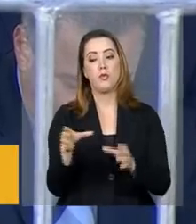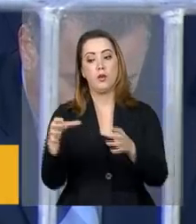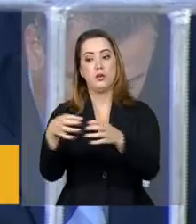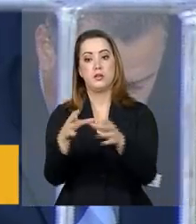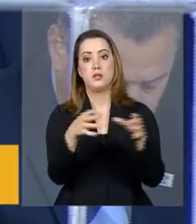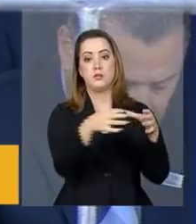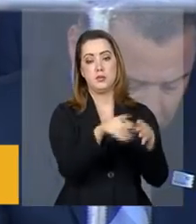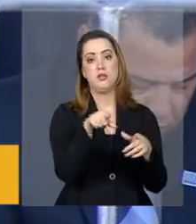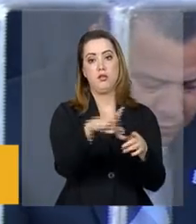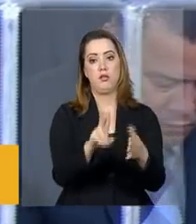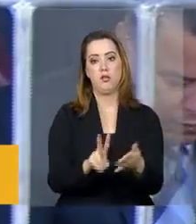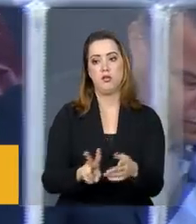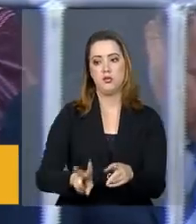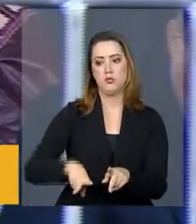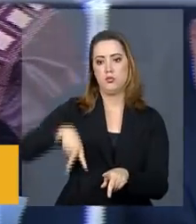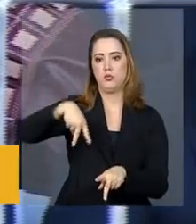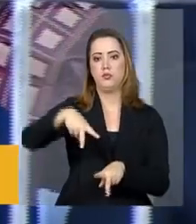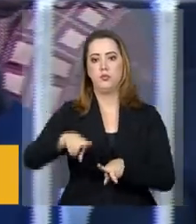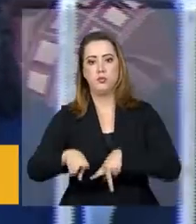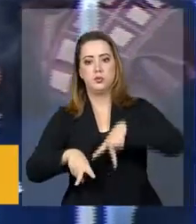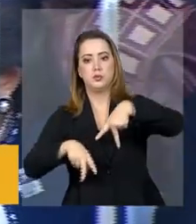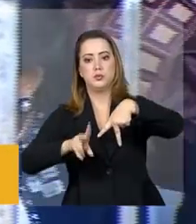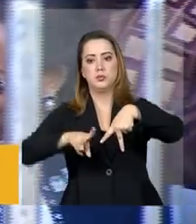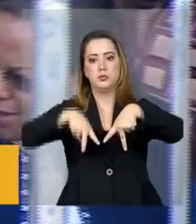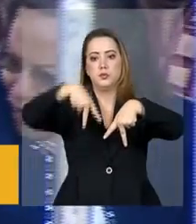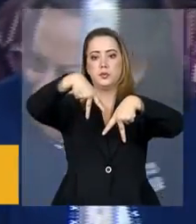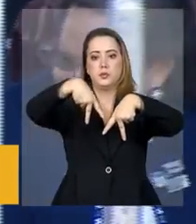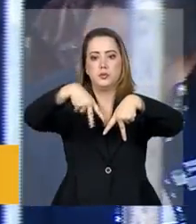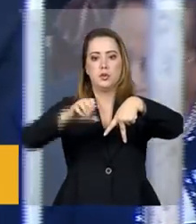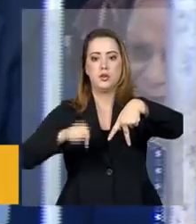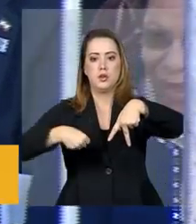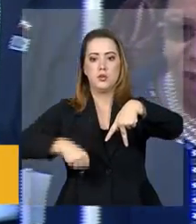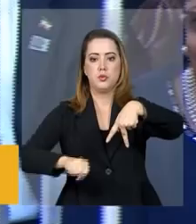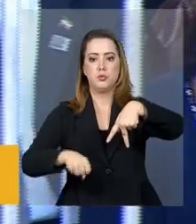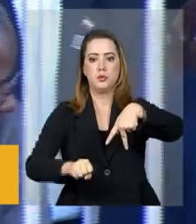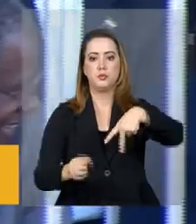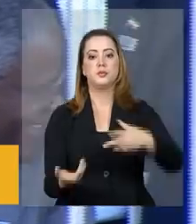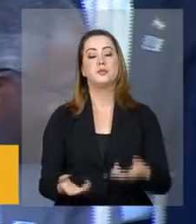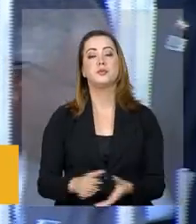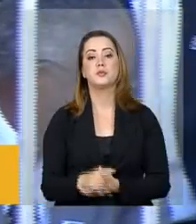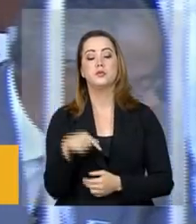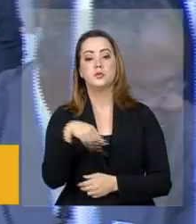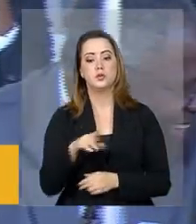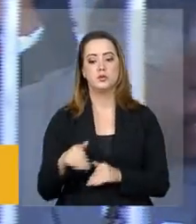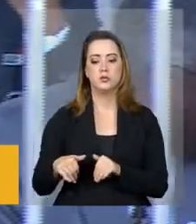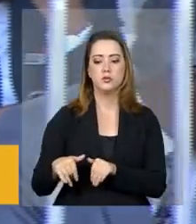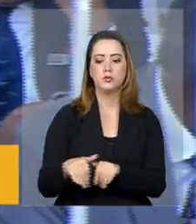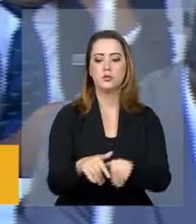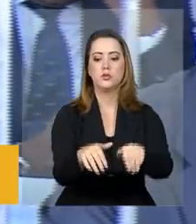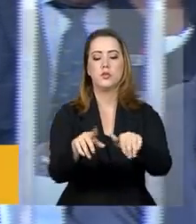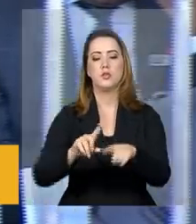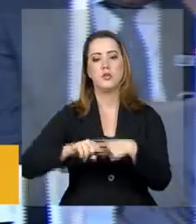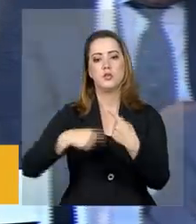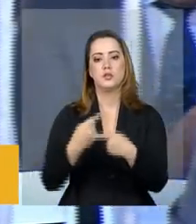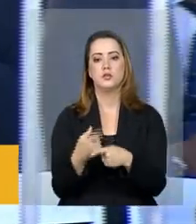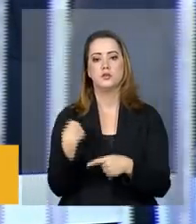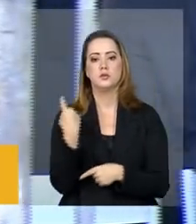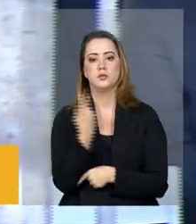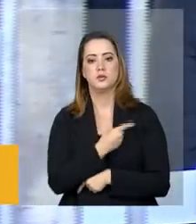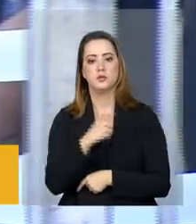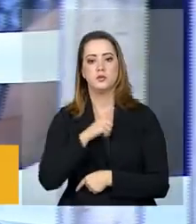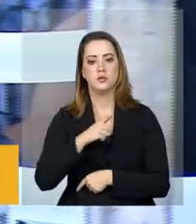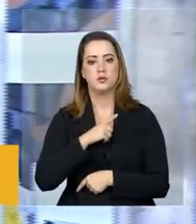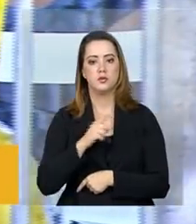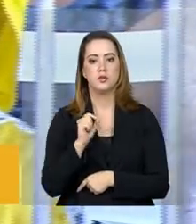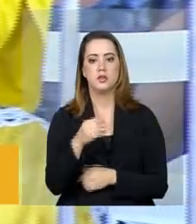na moto. Uhum. Então eles farão essa evolução, passarão pelo palanque e em seguida nós teremos a